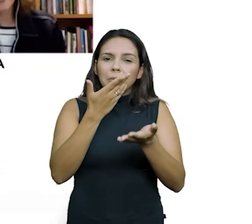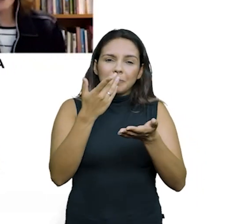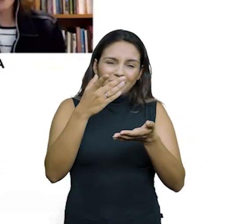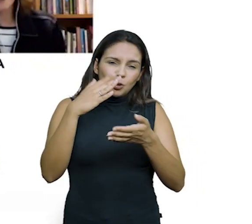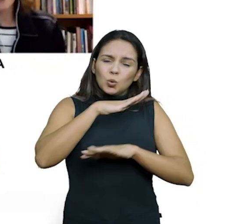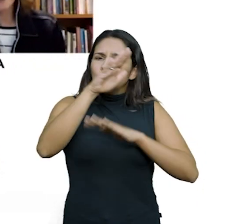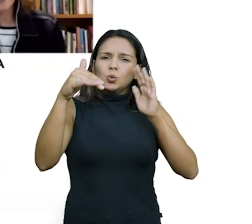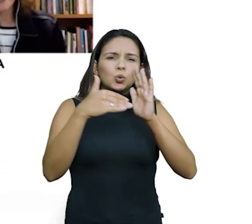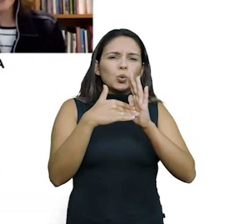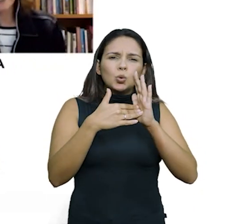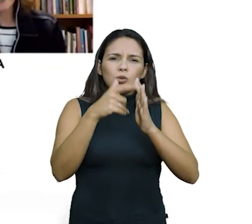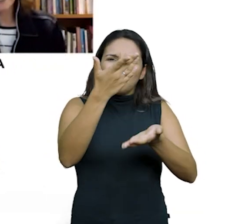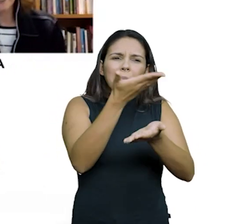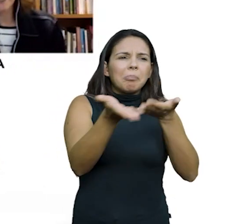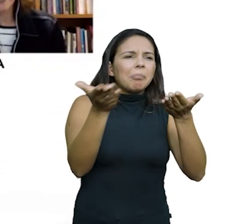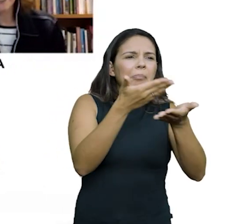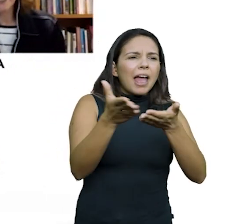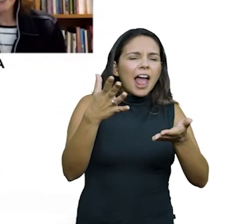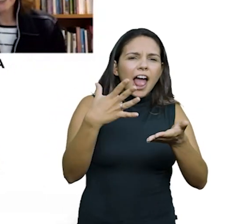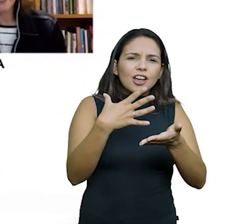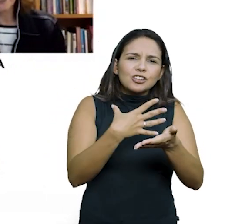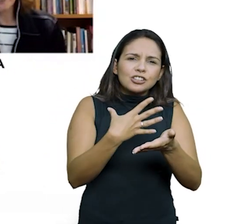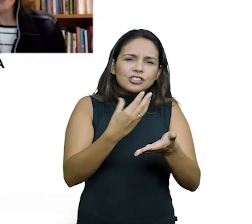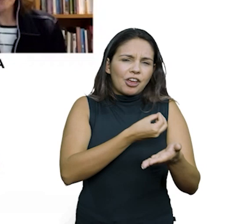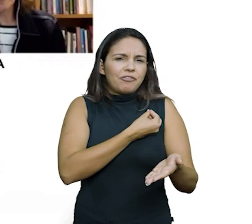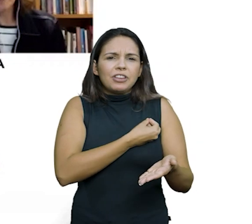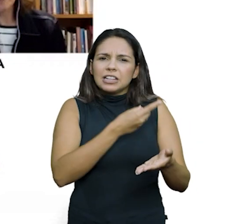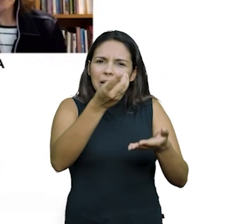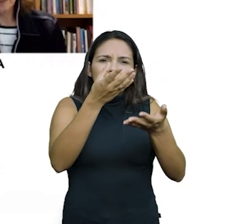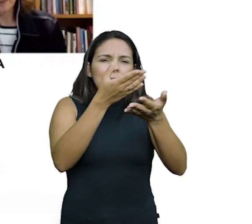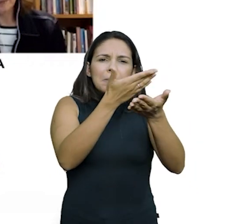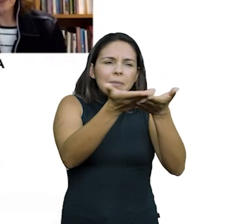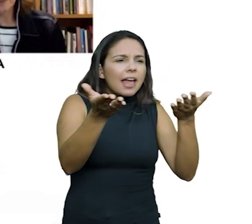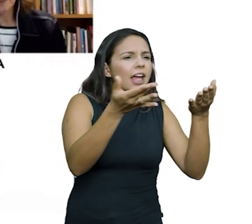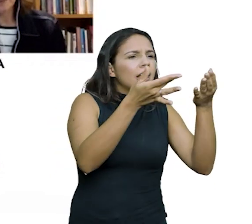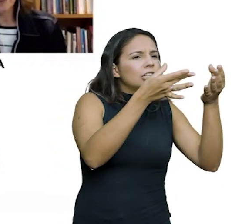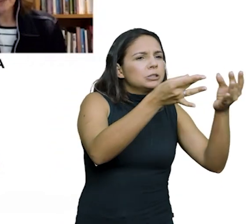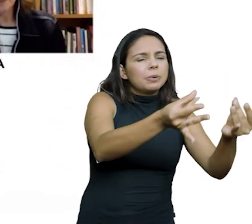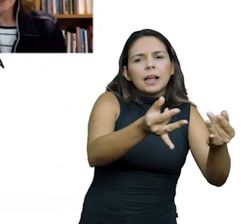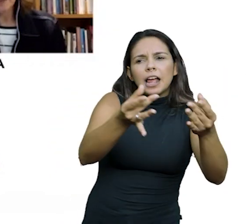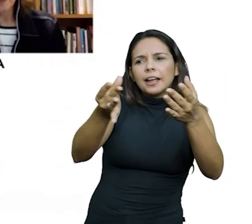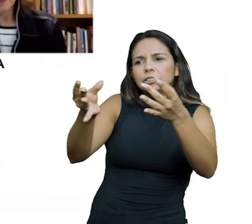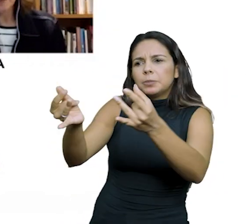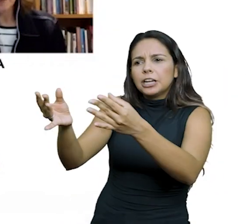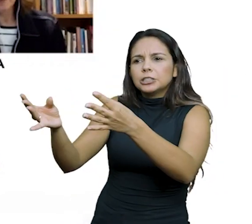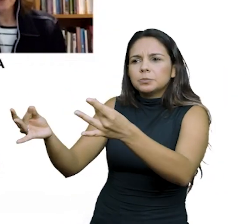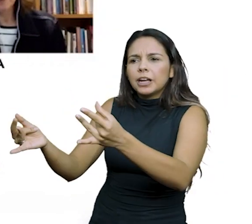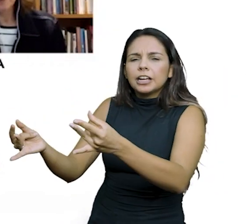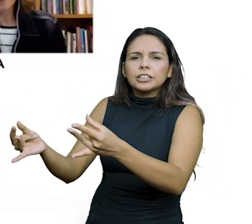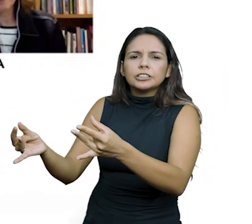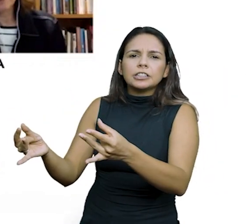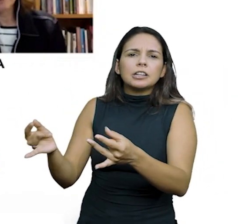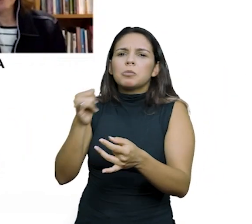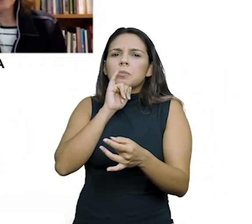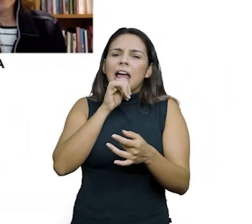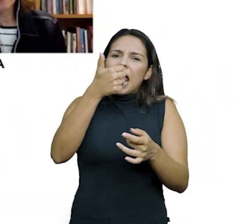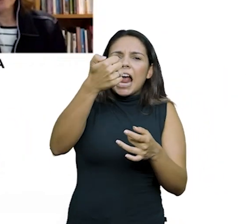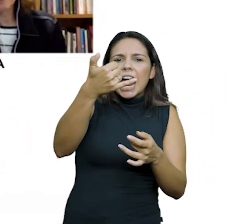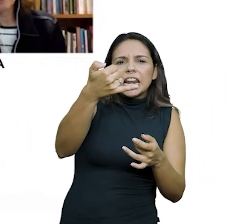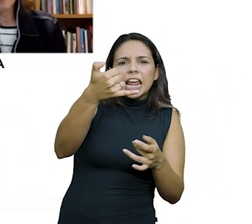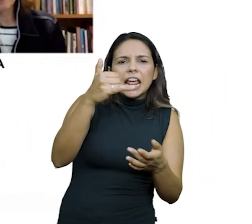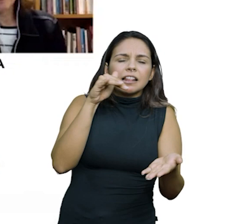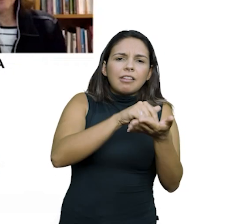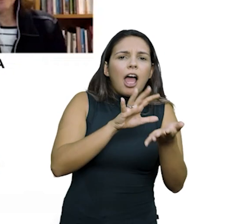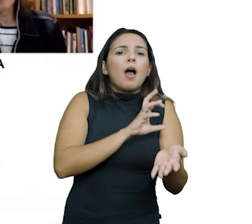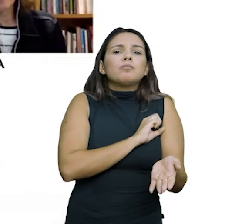vida, tudo que a gente acha ao longo da vida, desde o mais banal, uma caneta, até um amor. E o último capítulo desse livro chama Serendipidade,